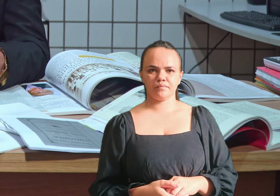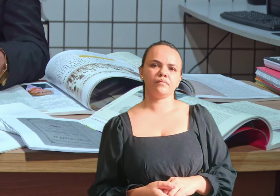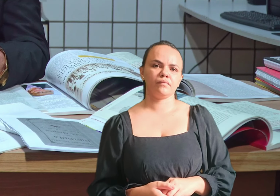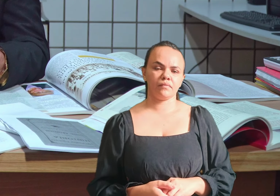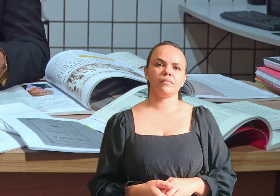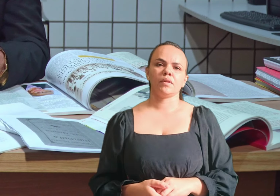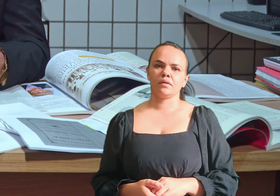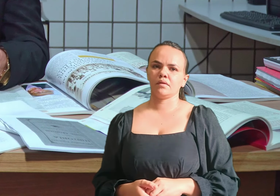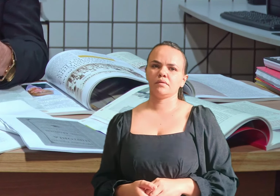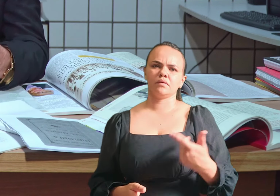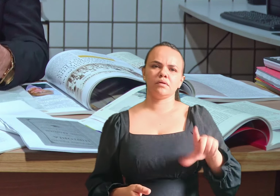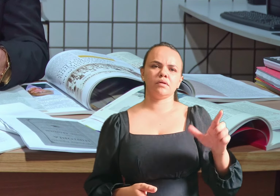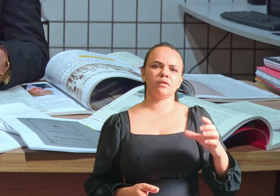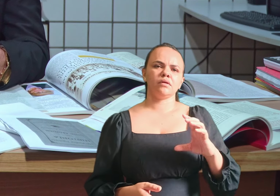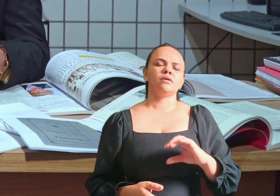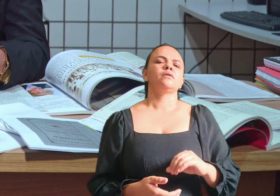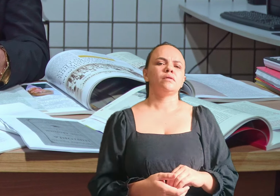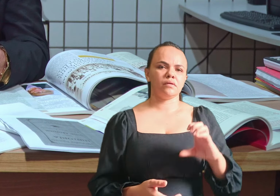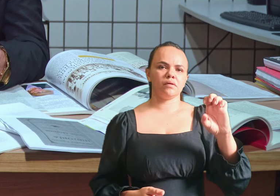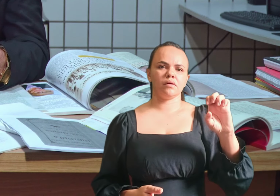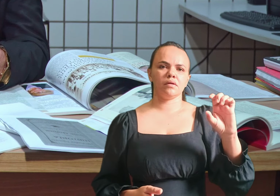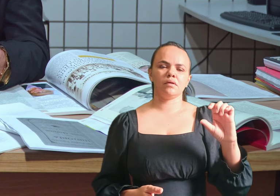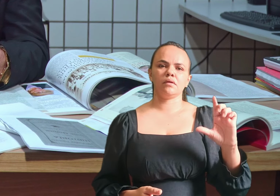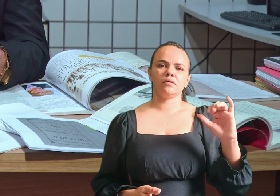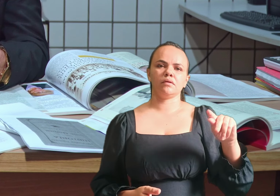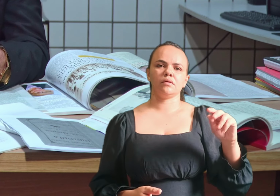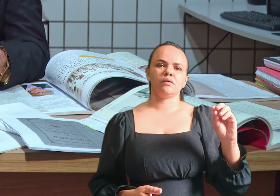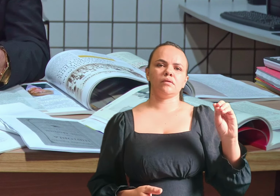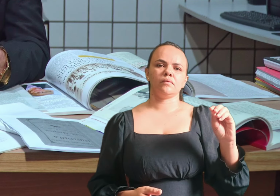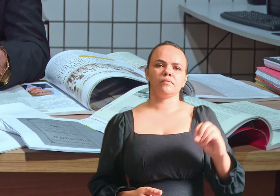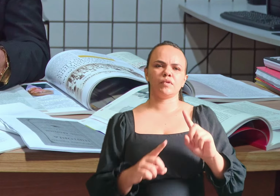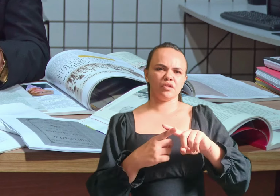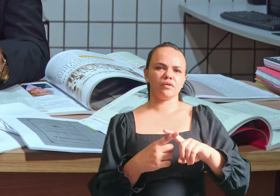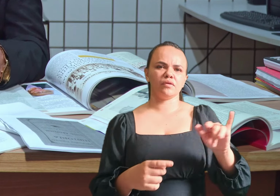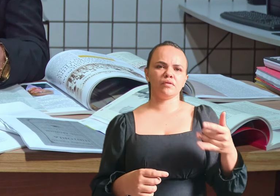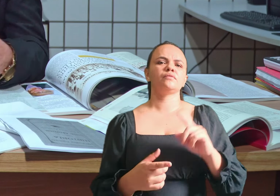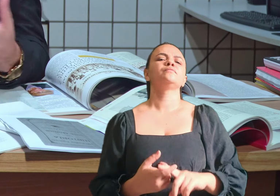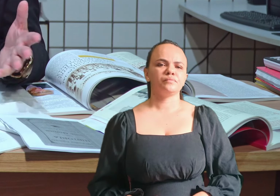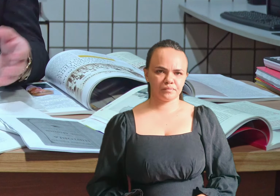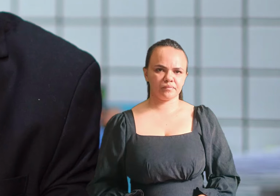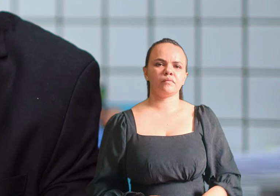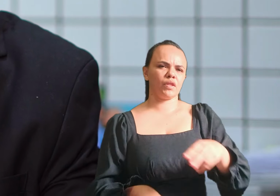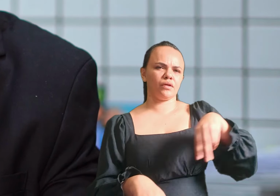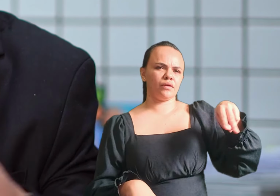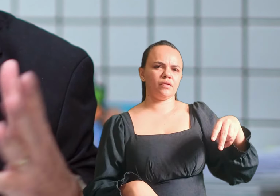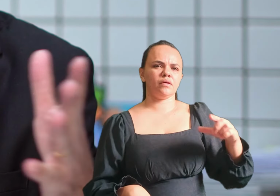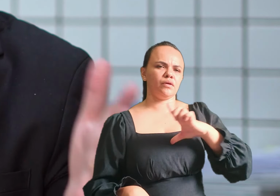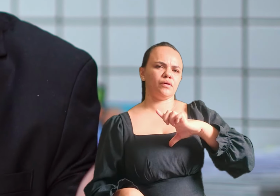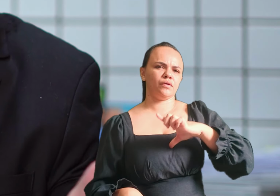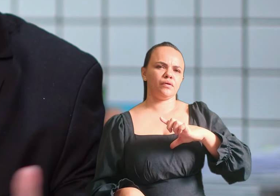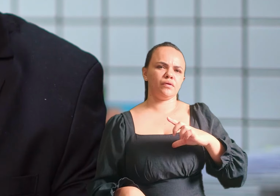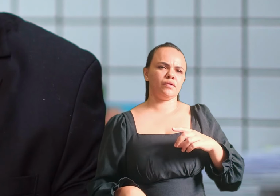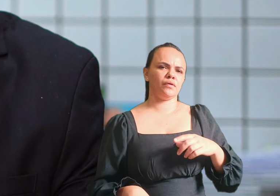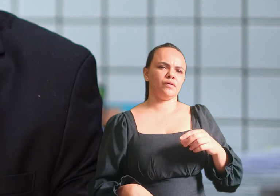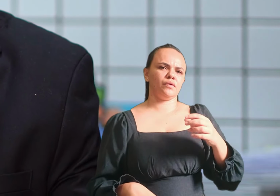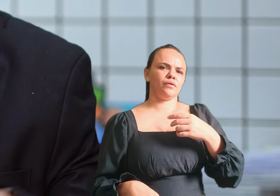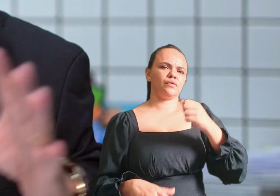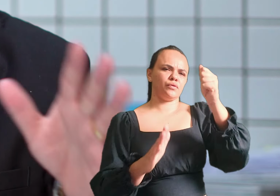nessa Malhação de Judas o Judas tinha inclusive um testamento em que dizia a gravata para quem